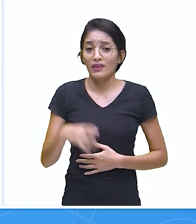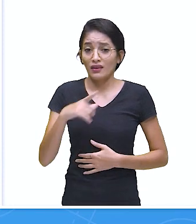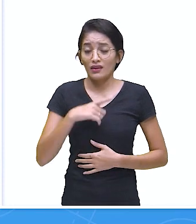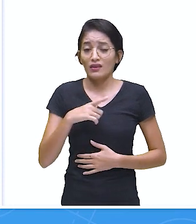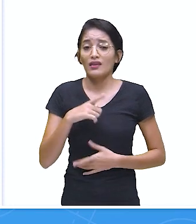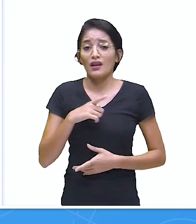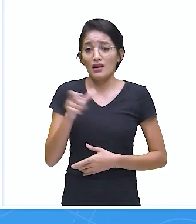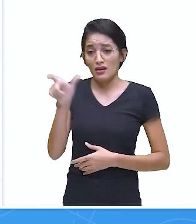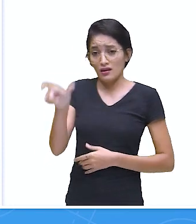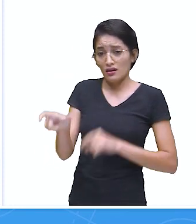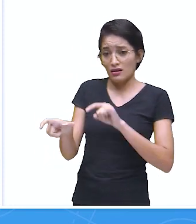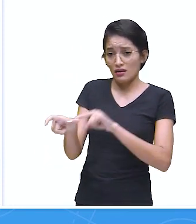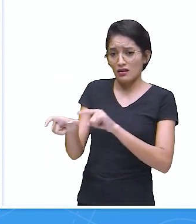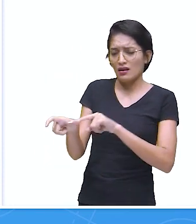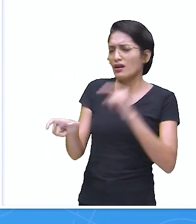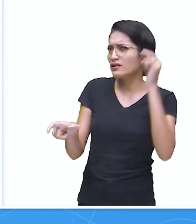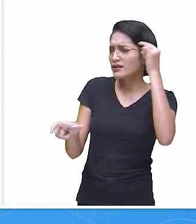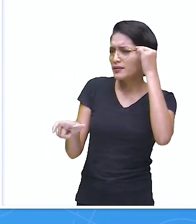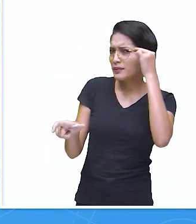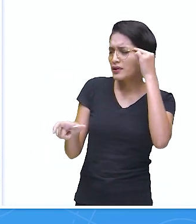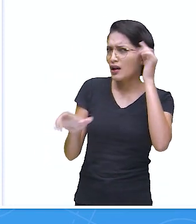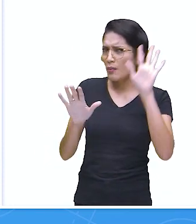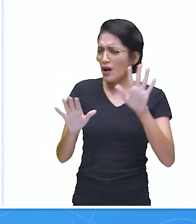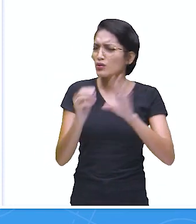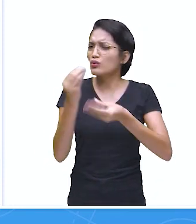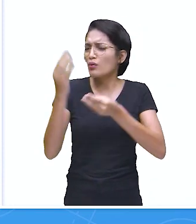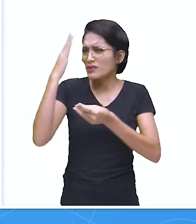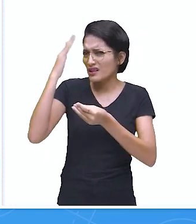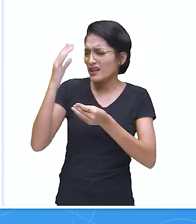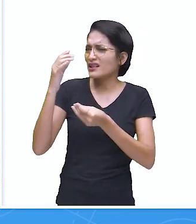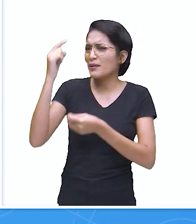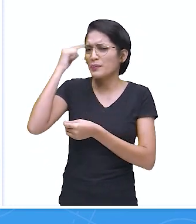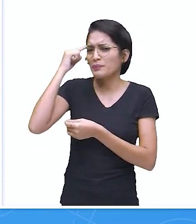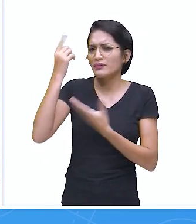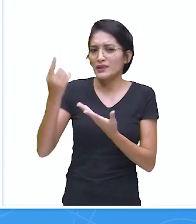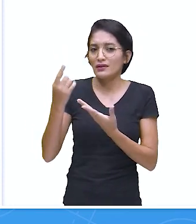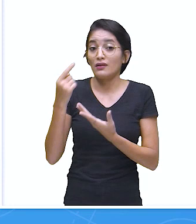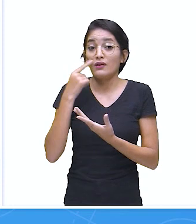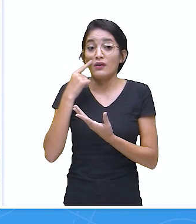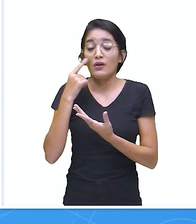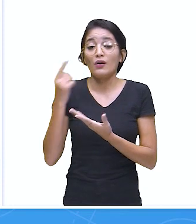personagem pensando, né? Professor, como é que eu sei que ele está pensando? Olha aqui,